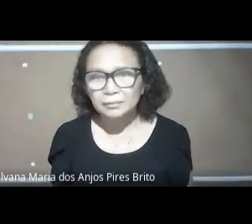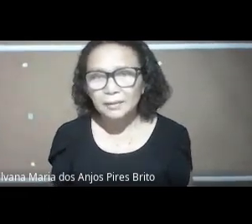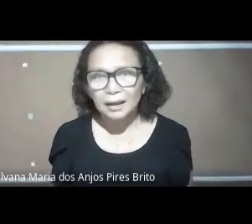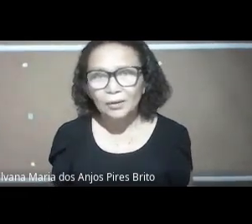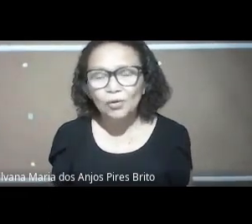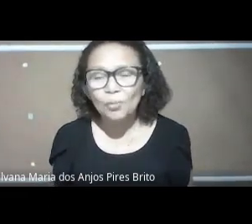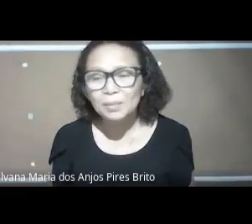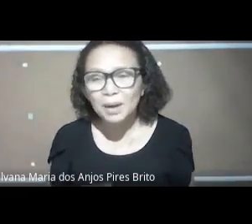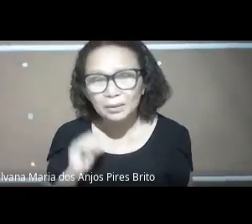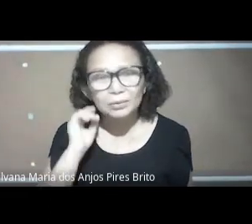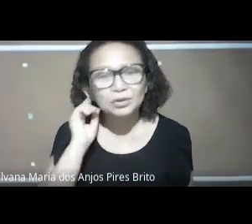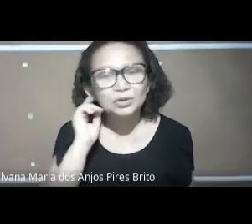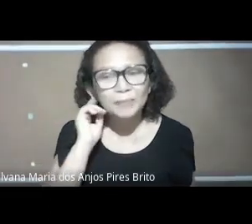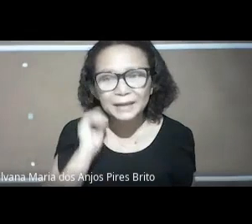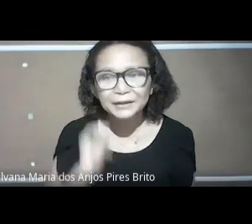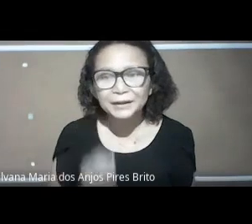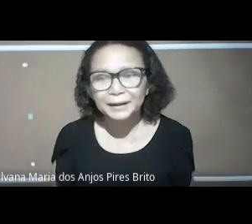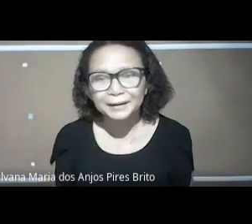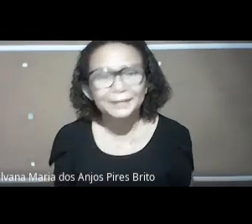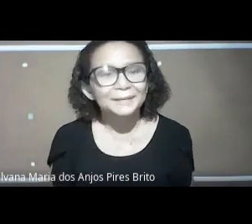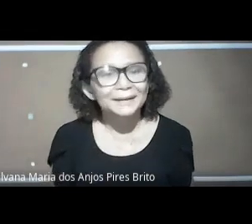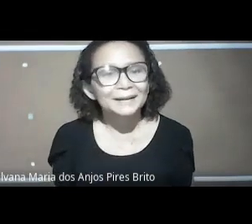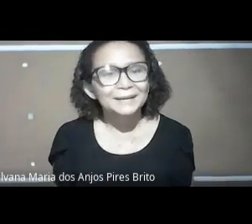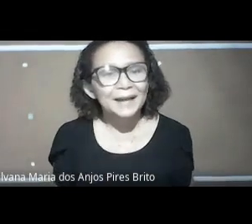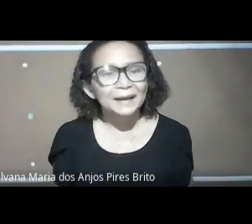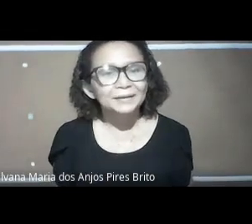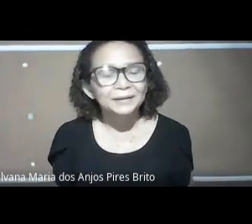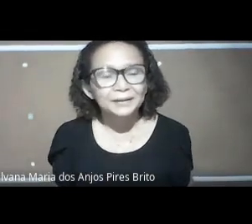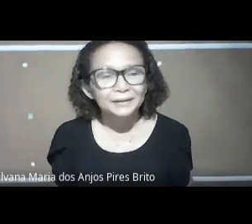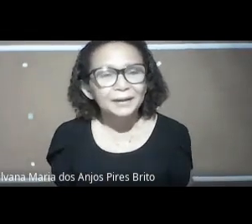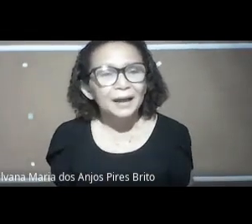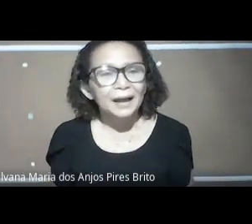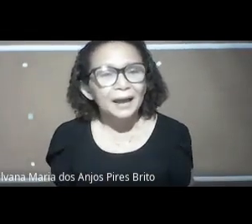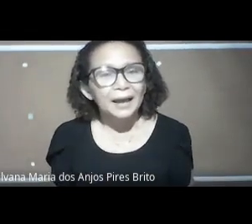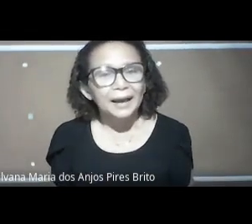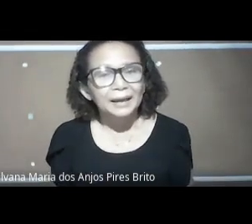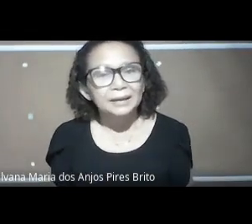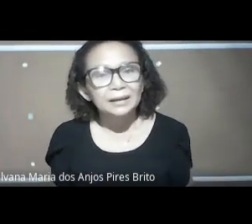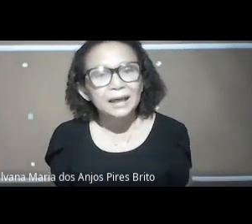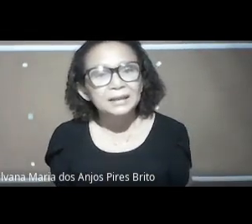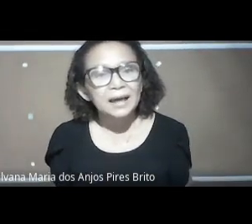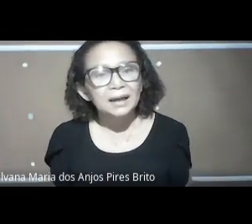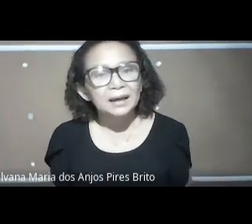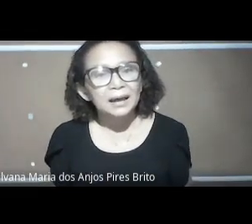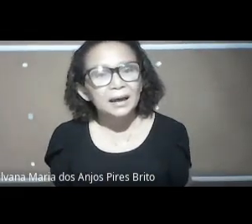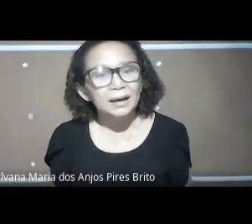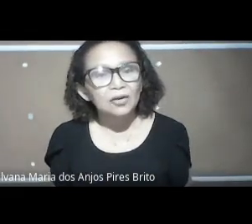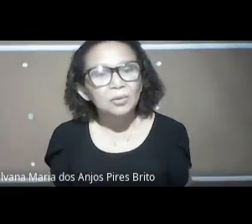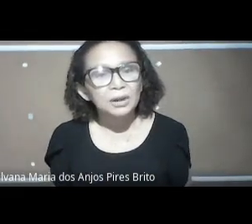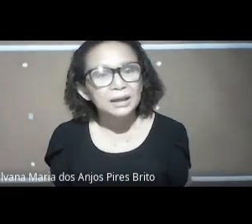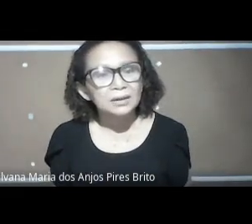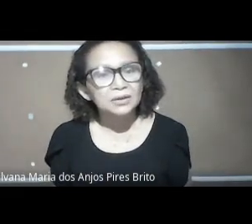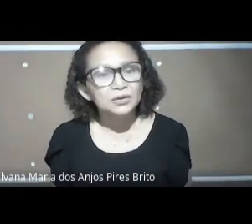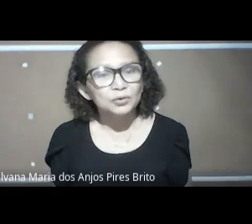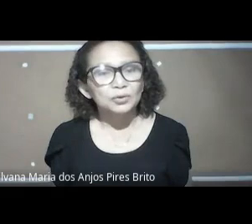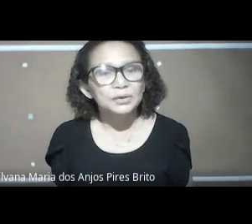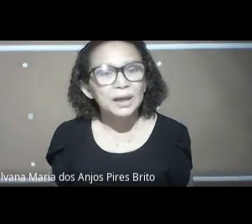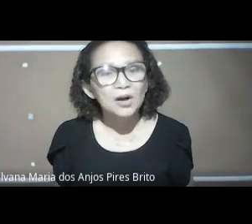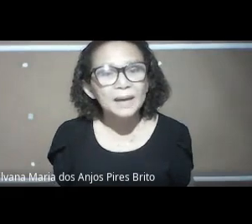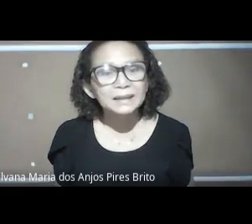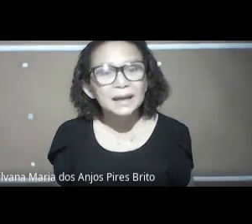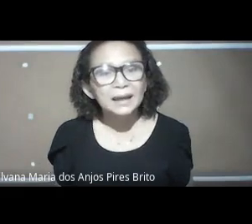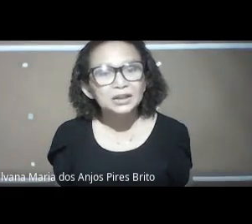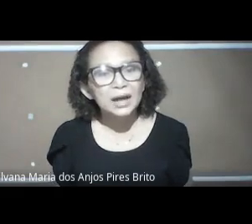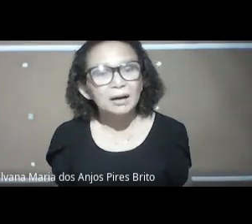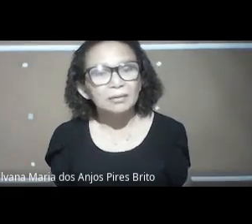tenha o cumprimento de uma etiqueta, certo? Dentro da sala, a comunicação de surdos,